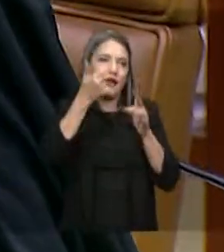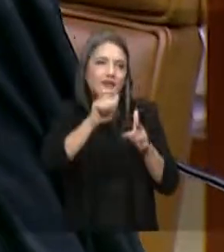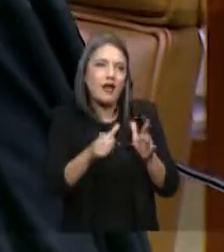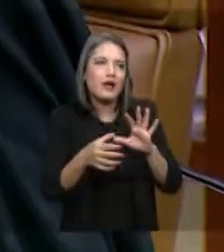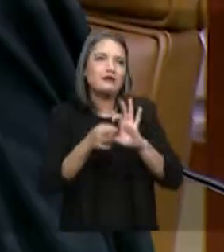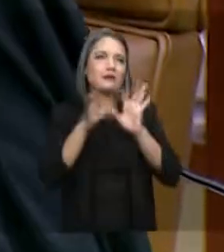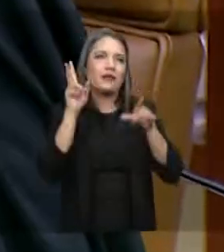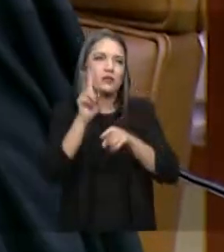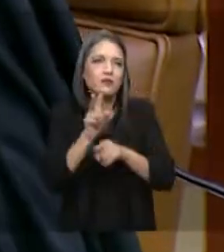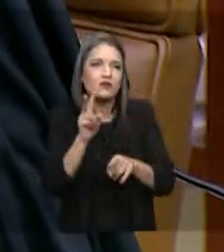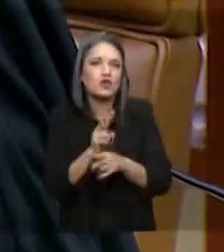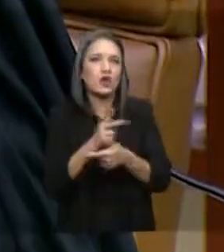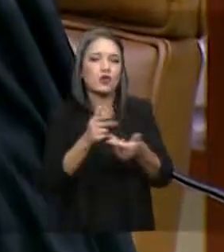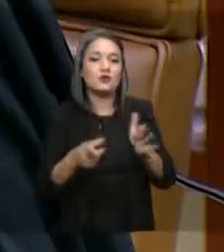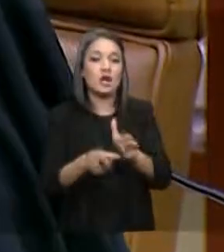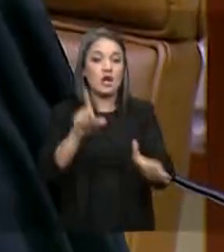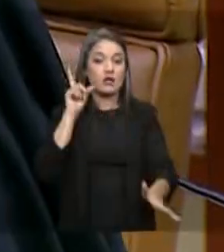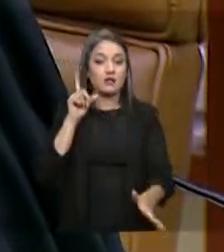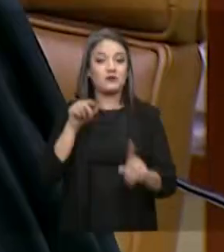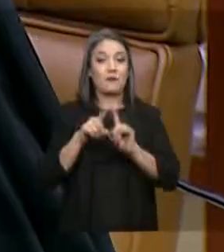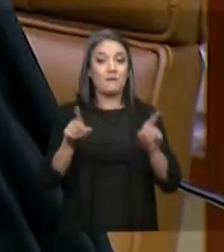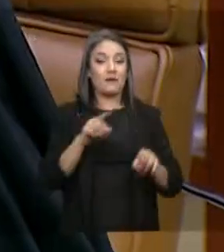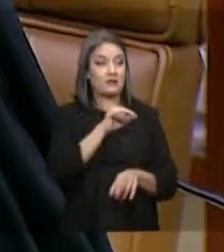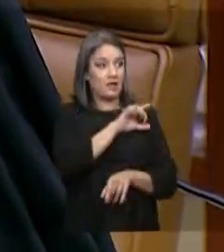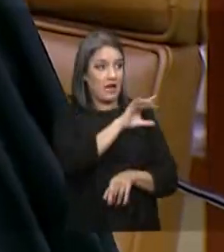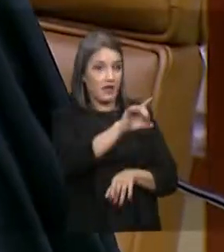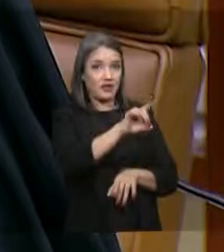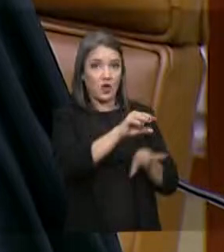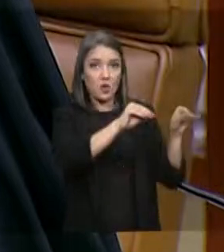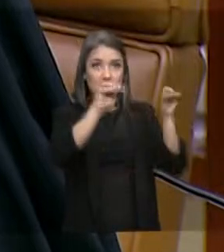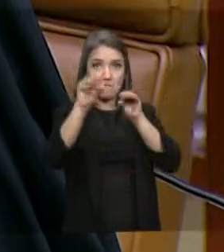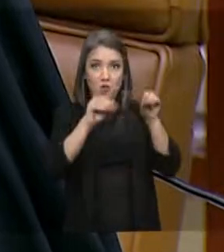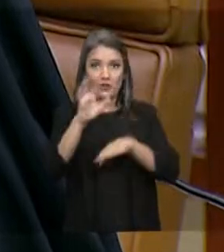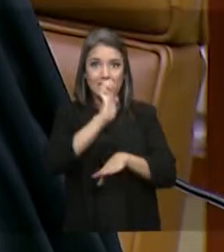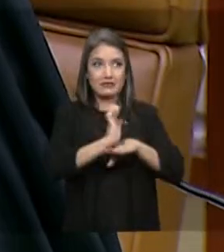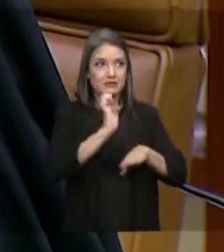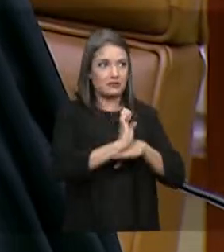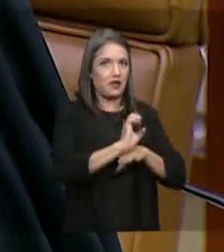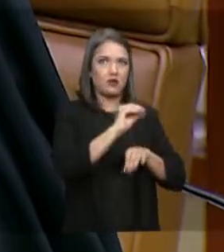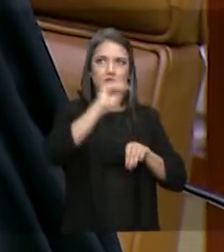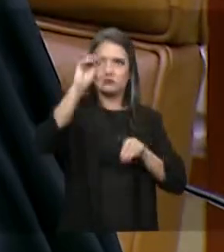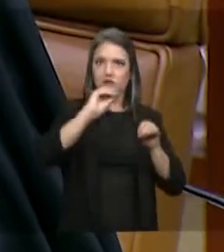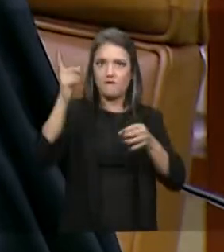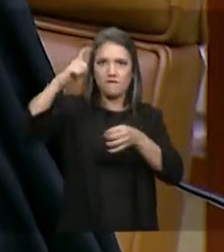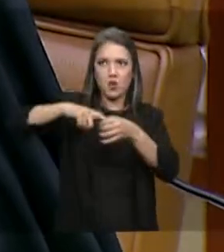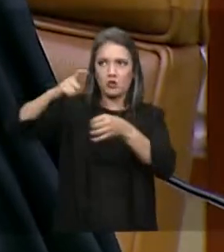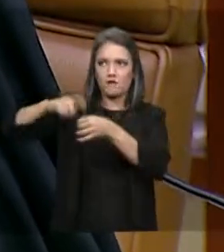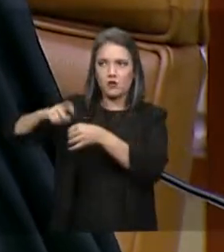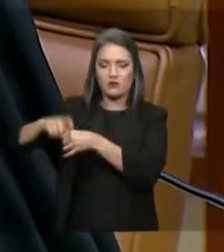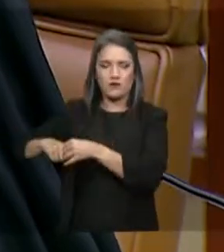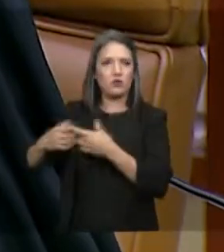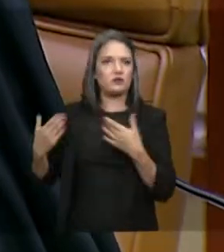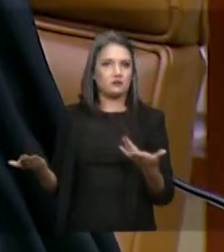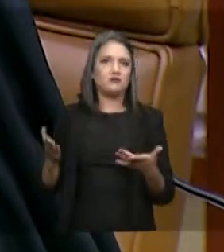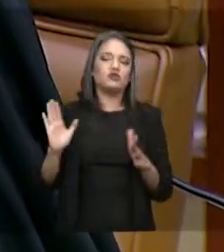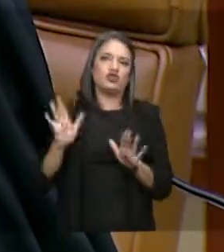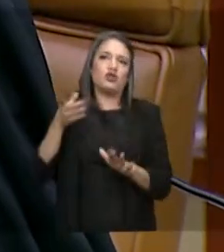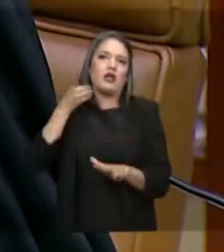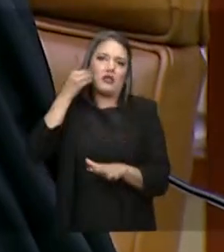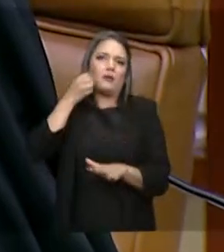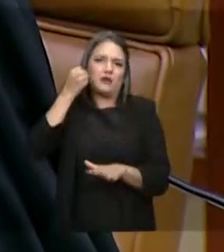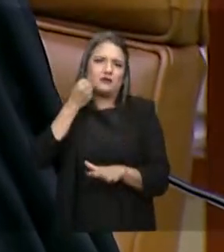ou do recebimento da denúncia para que cada um fosse ao seu estado isso eu fiz assim indagação